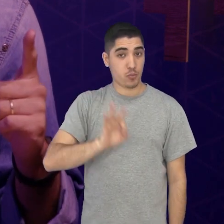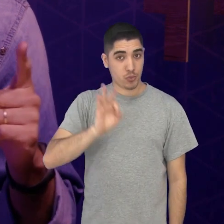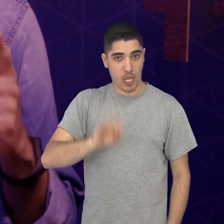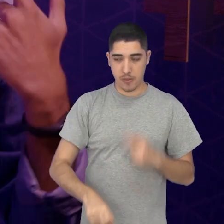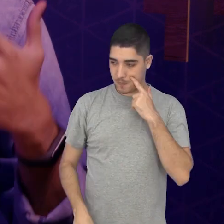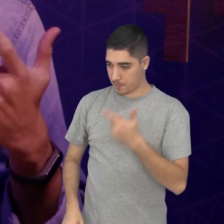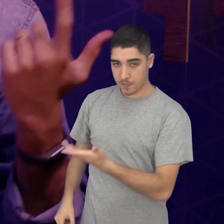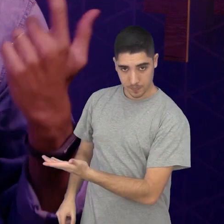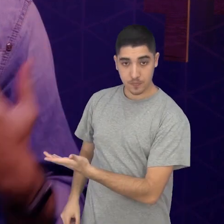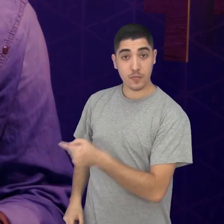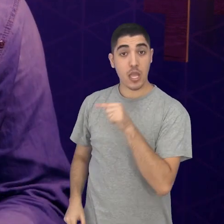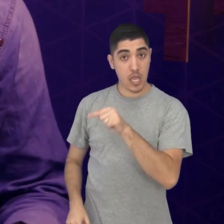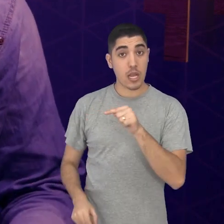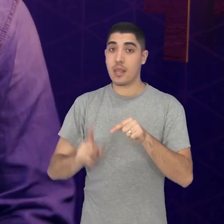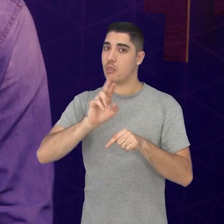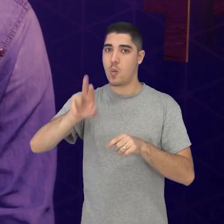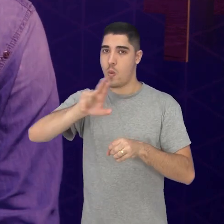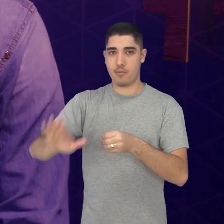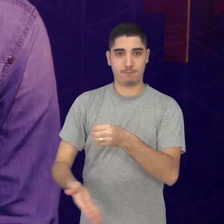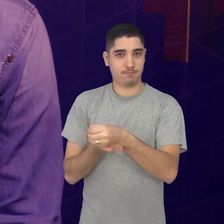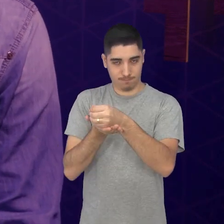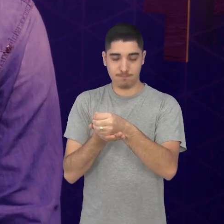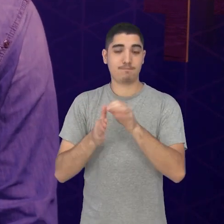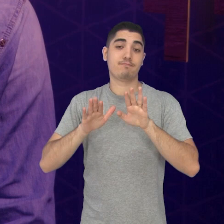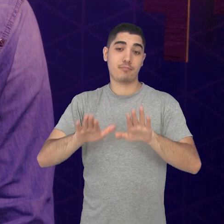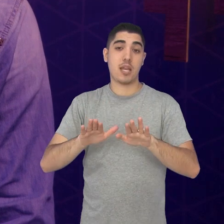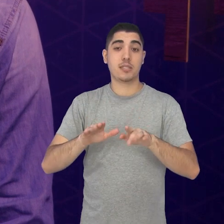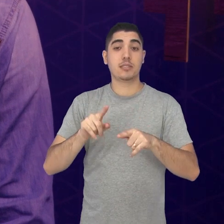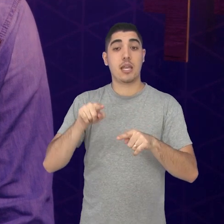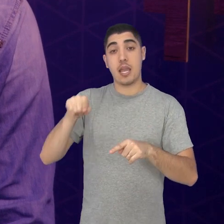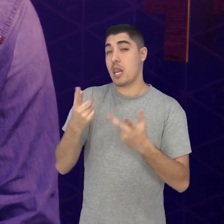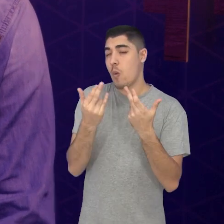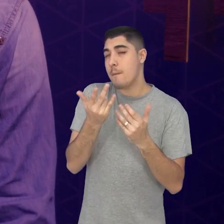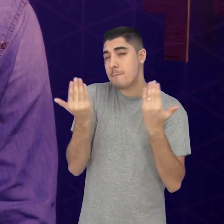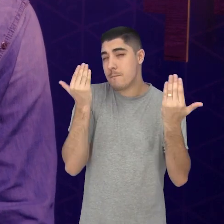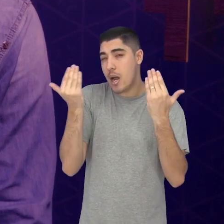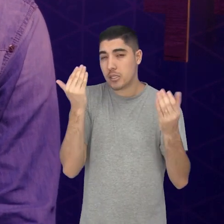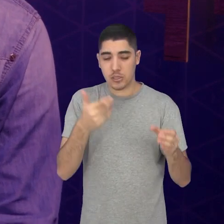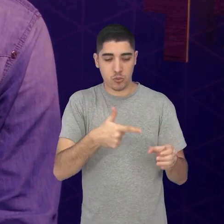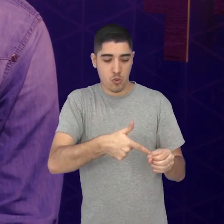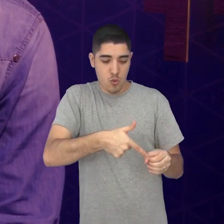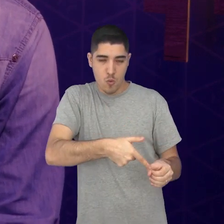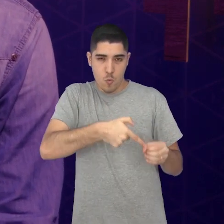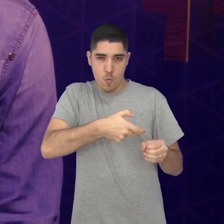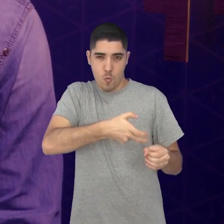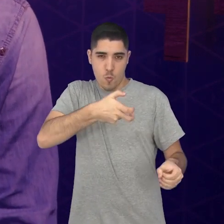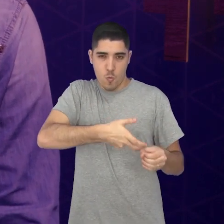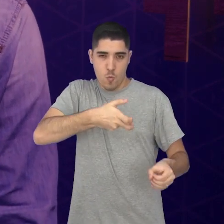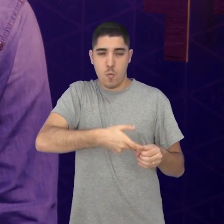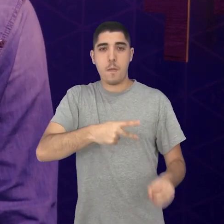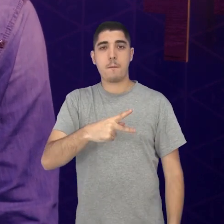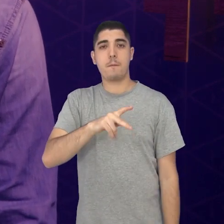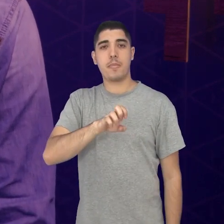6,9%, e o gás natural é uma fonte que não é renovável, porque ele é tipo o petróleo. Na verdade, é igual ao